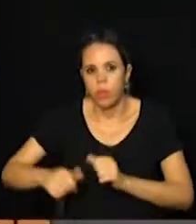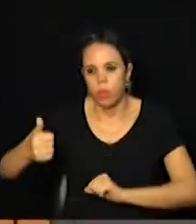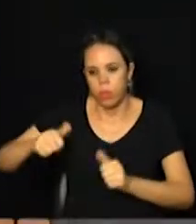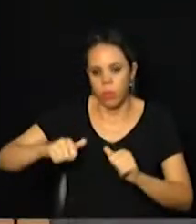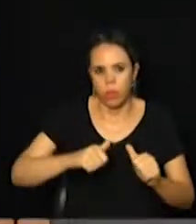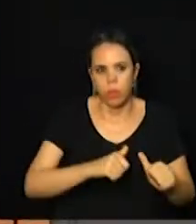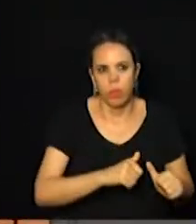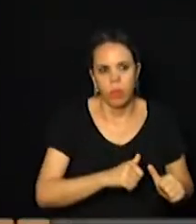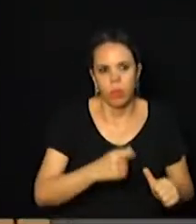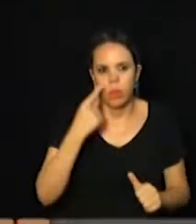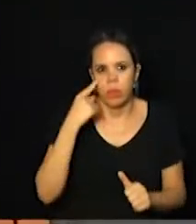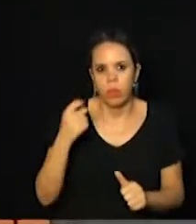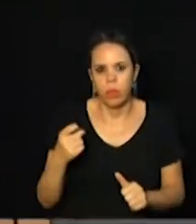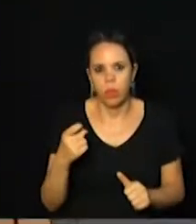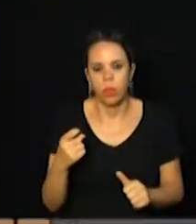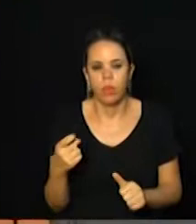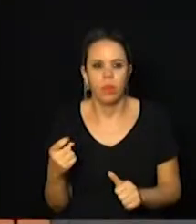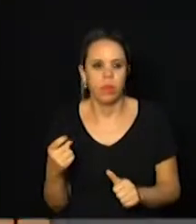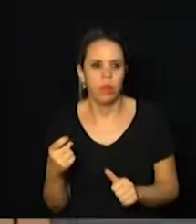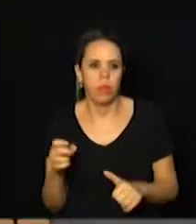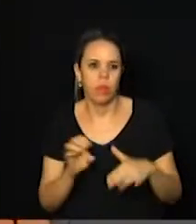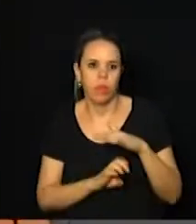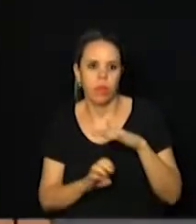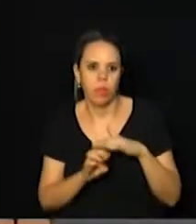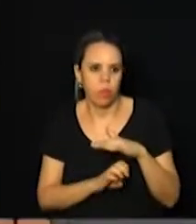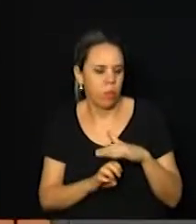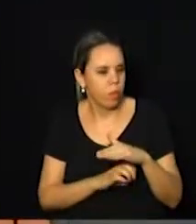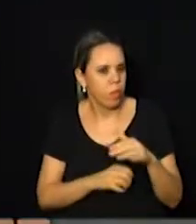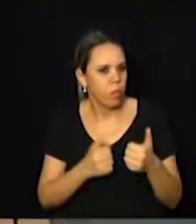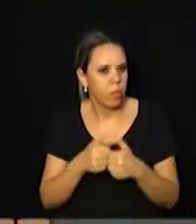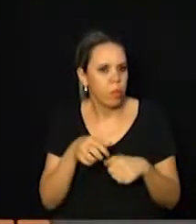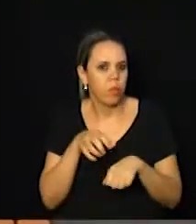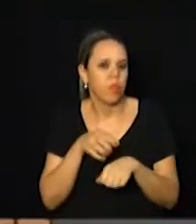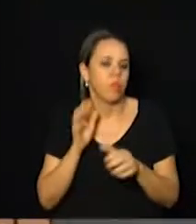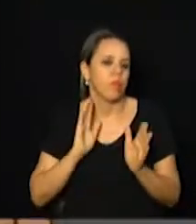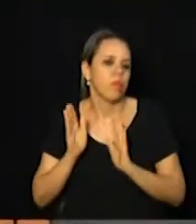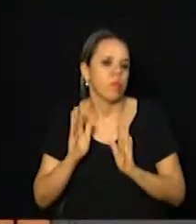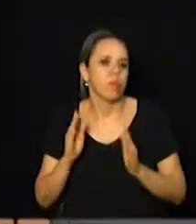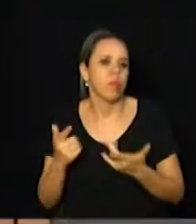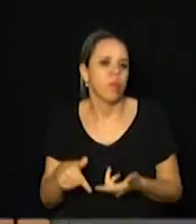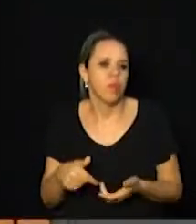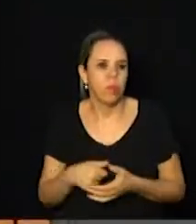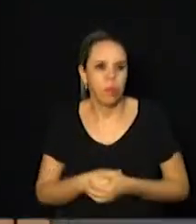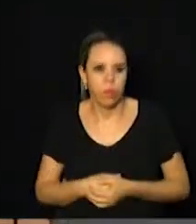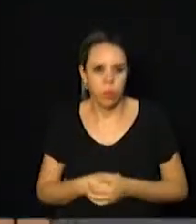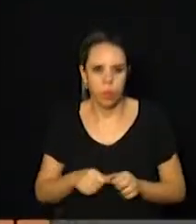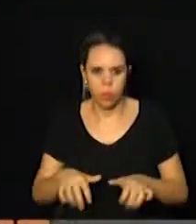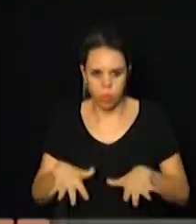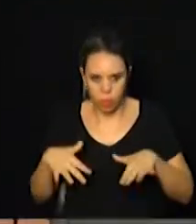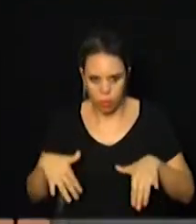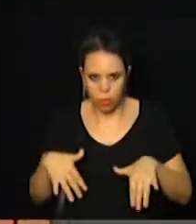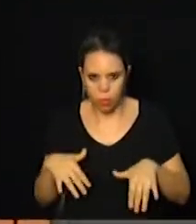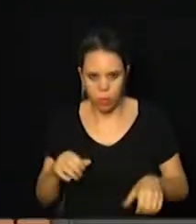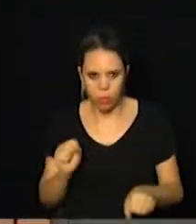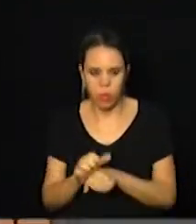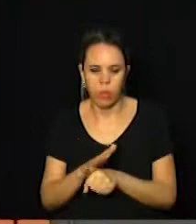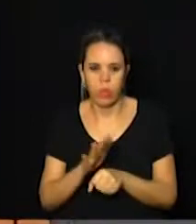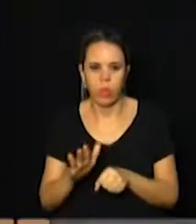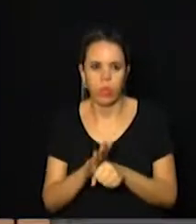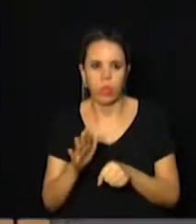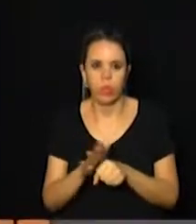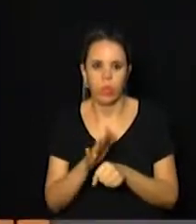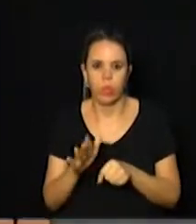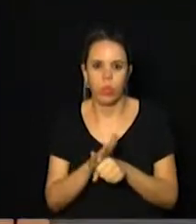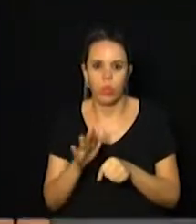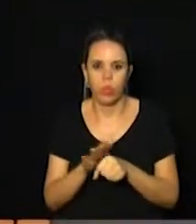que interessava as empresas aqui de transporte essa esse plenário que abarrotou de cobrador